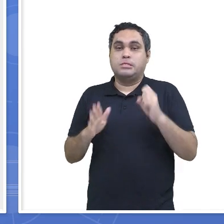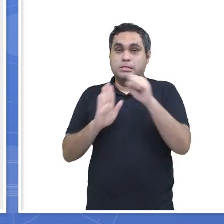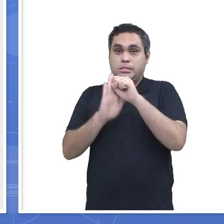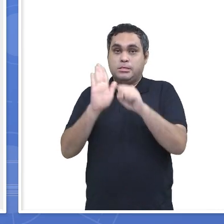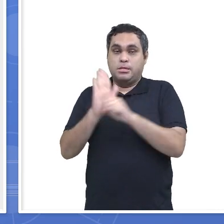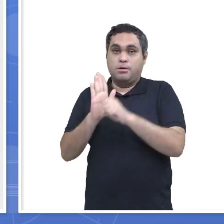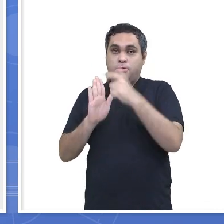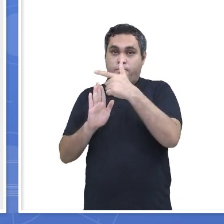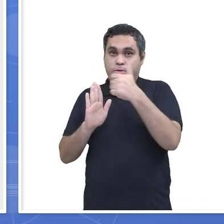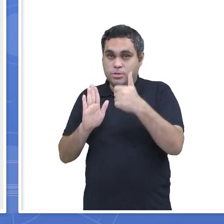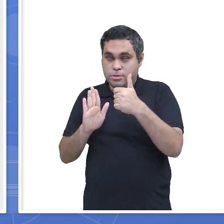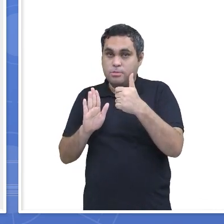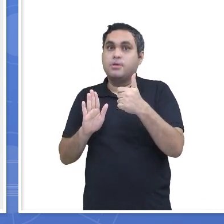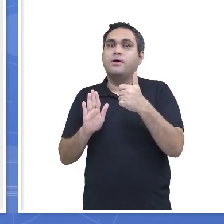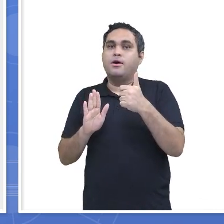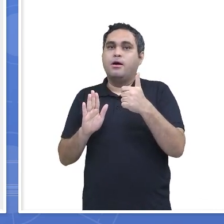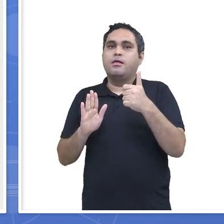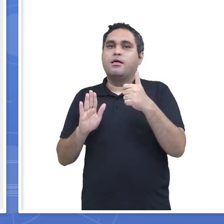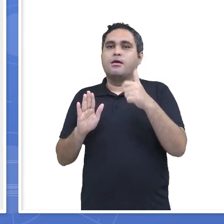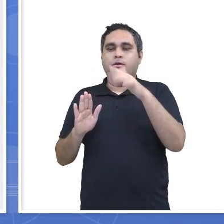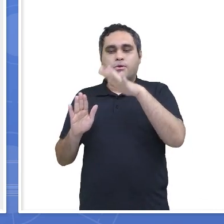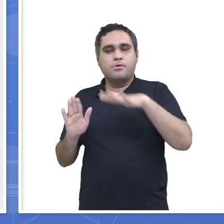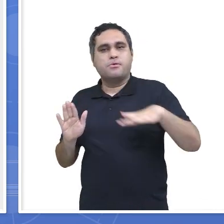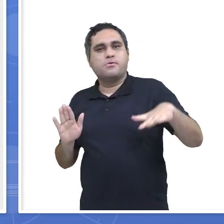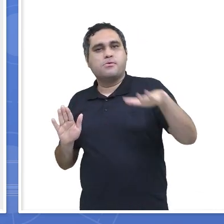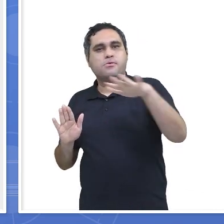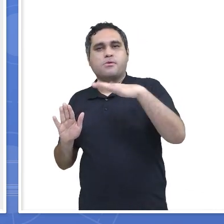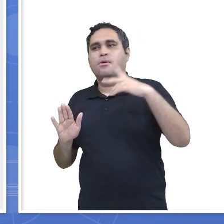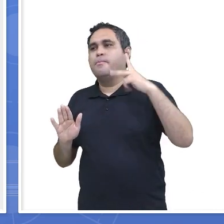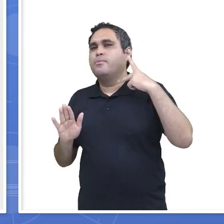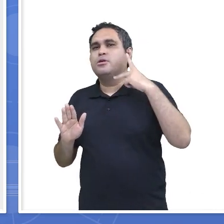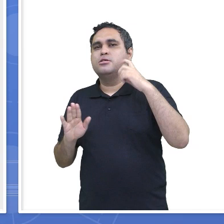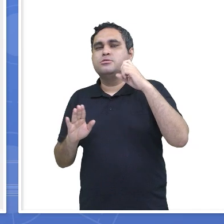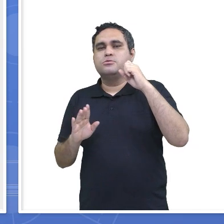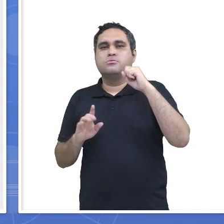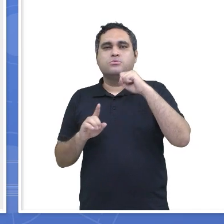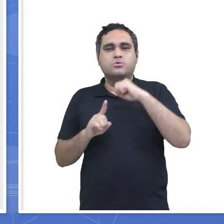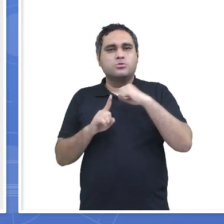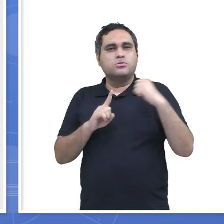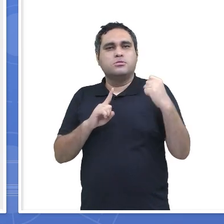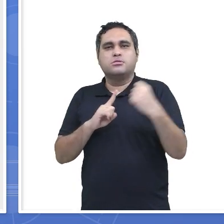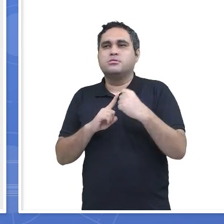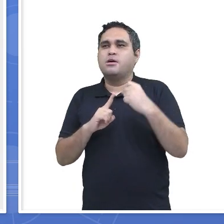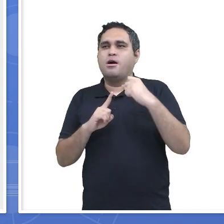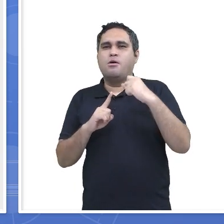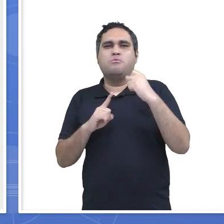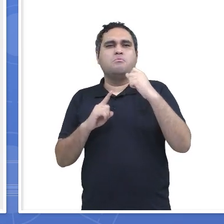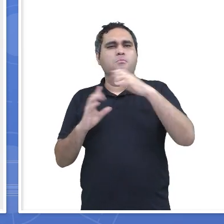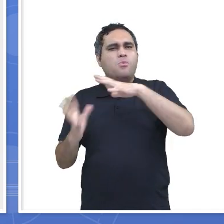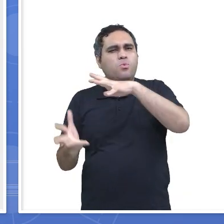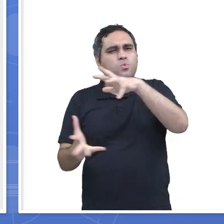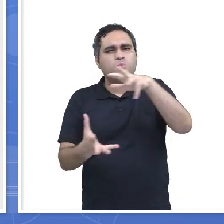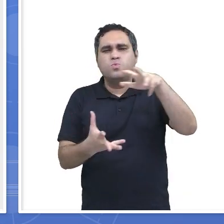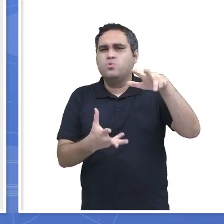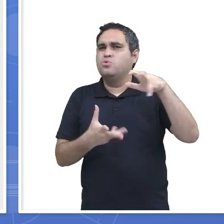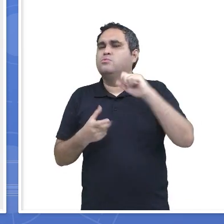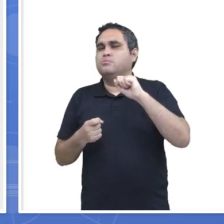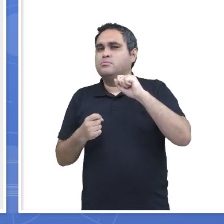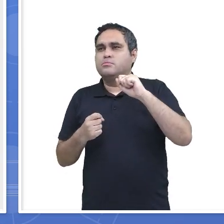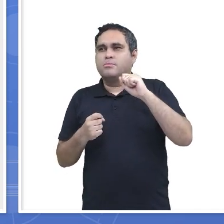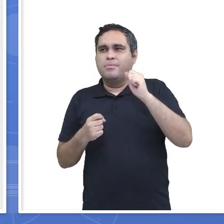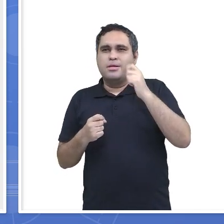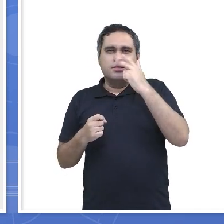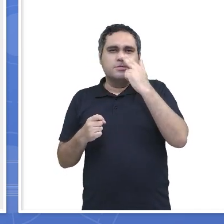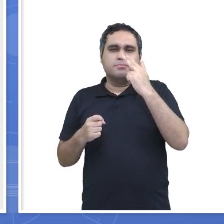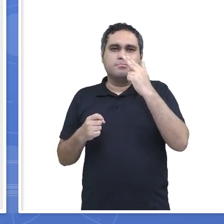chega nessa atmosfera de um cenário político-social internacional que modifica algumas lógicas